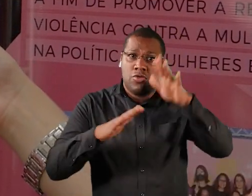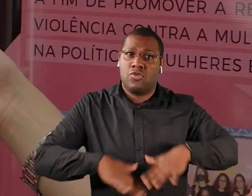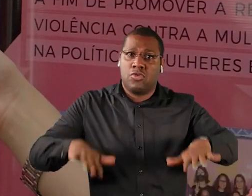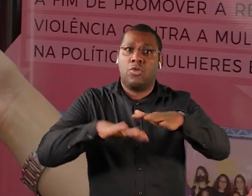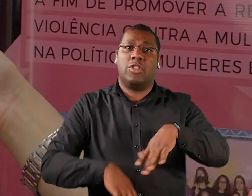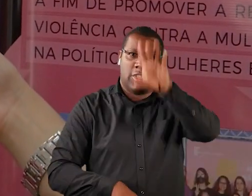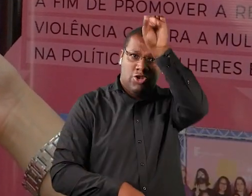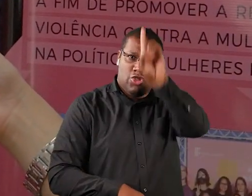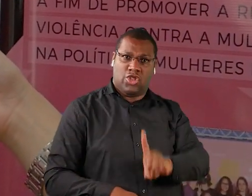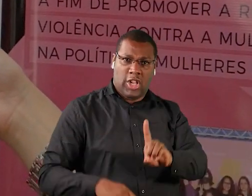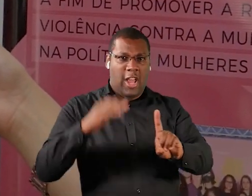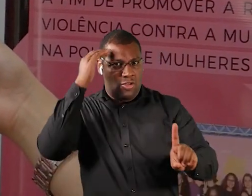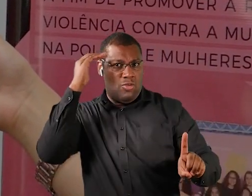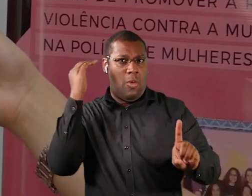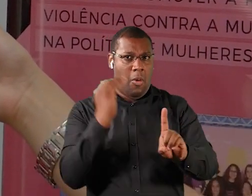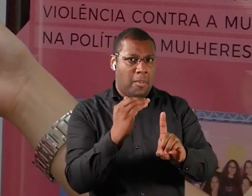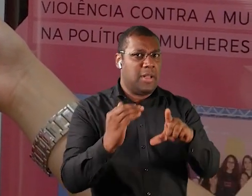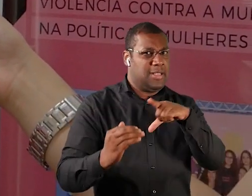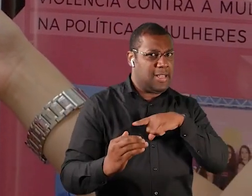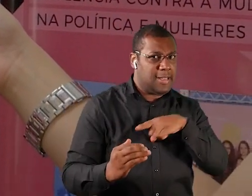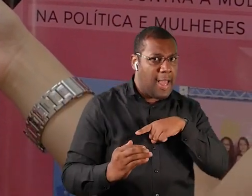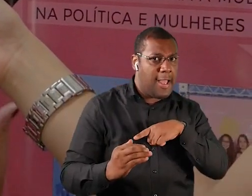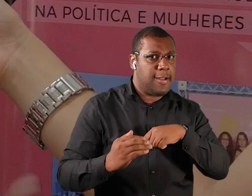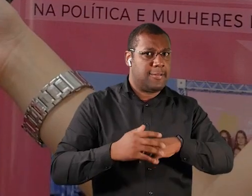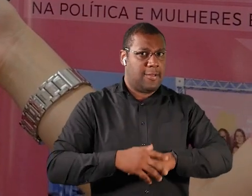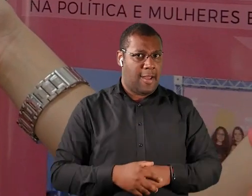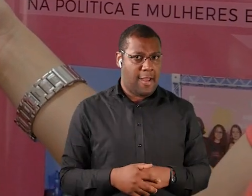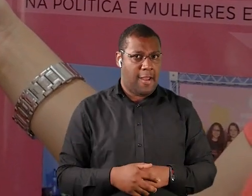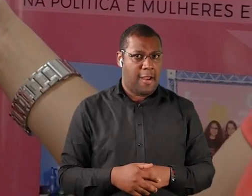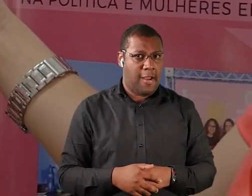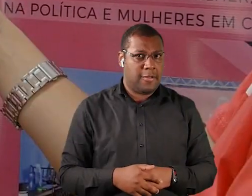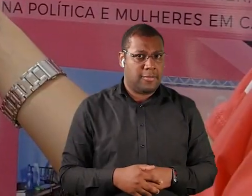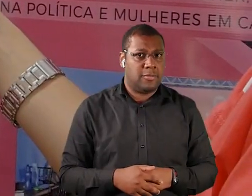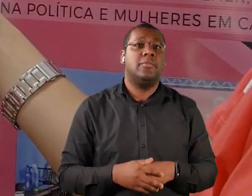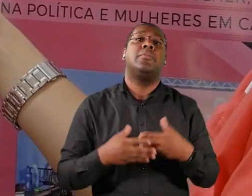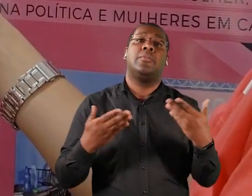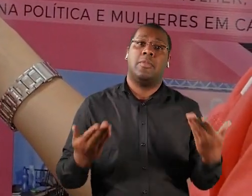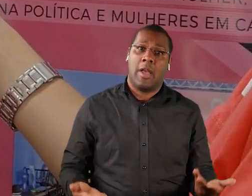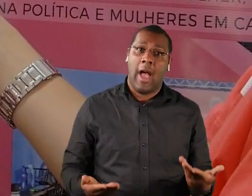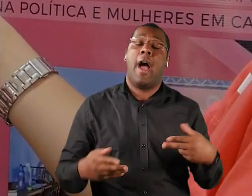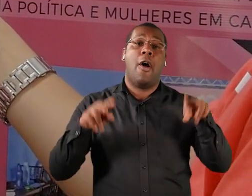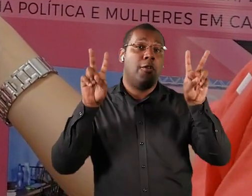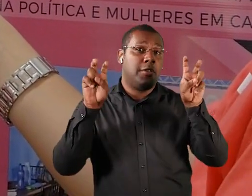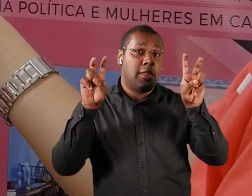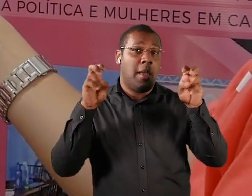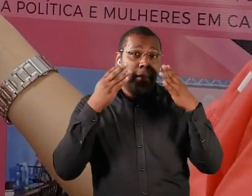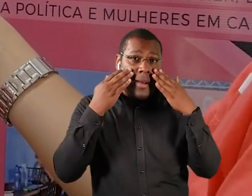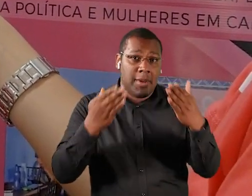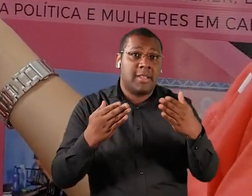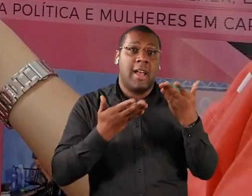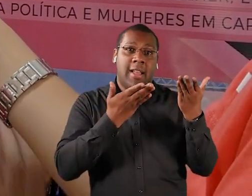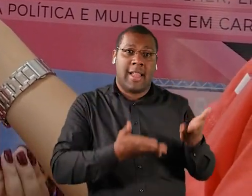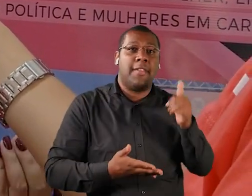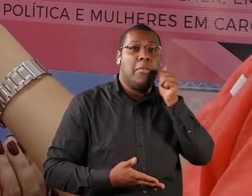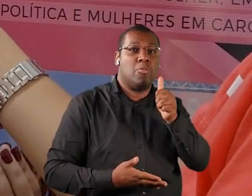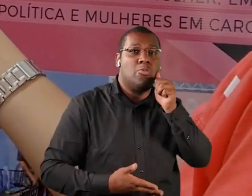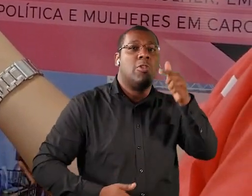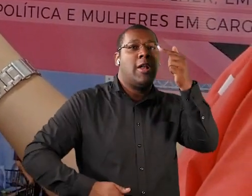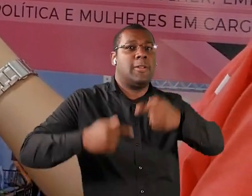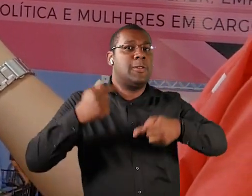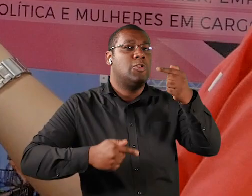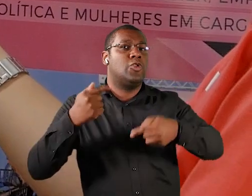tendo garantidos esses direitos de forma digna, a nos dar uma dignidade? Então a gente trouxe esse tema para que as meninas possam